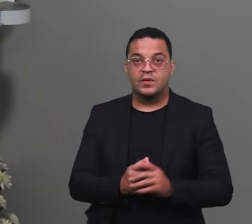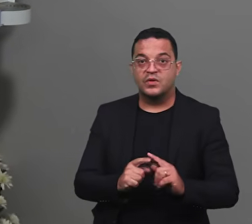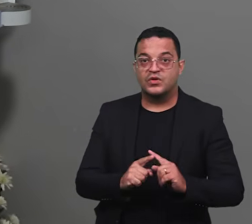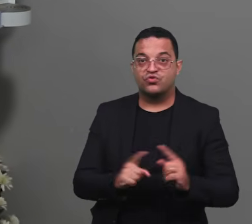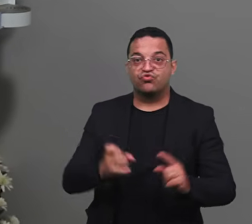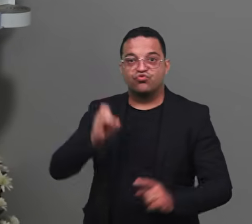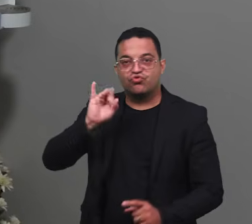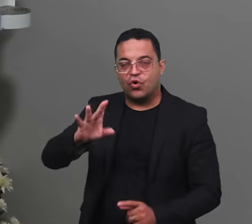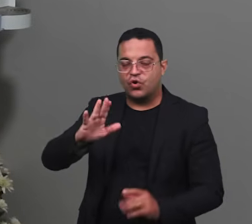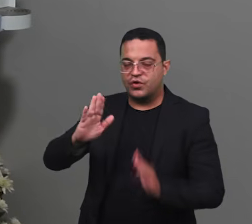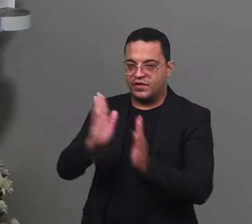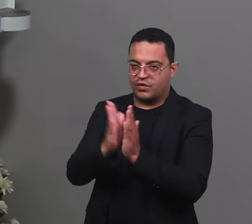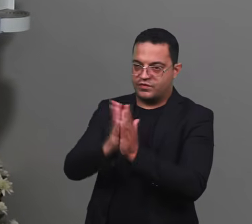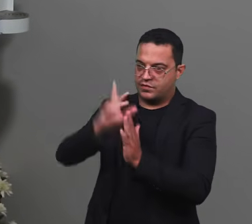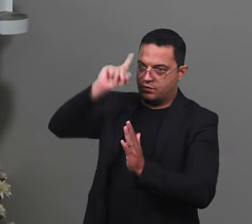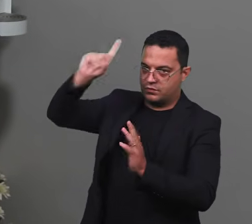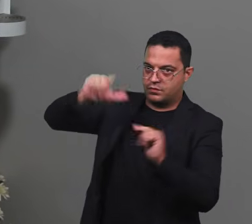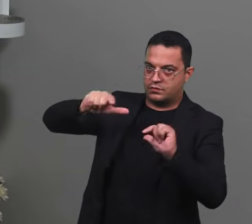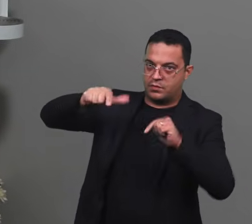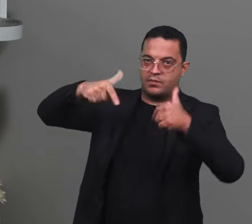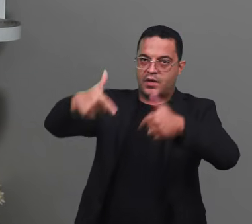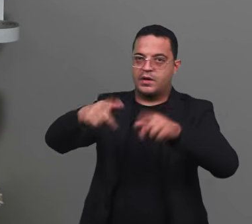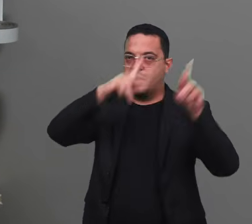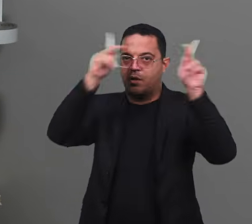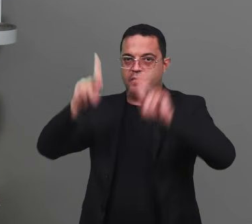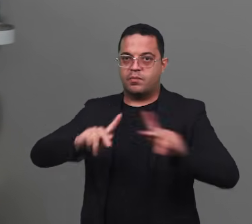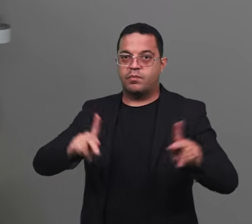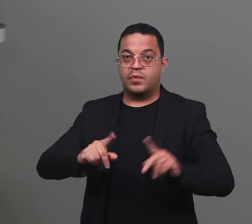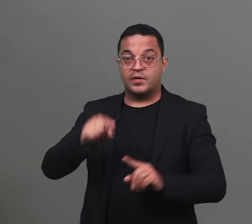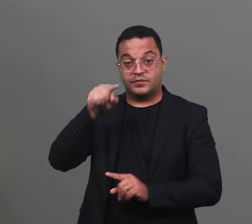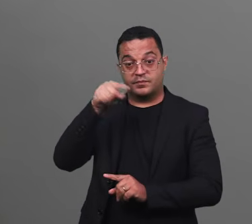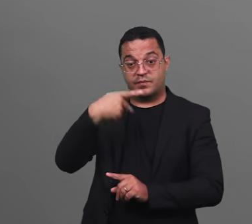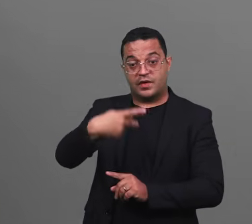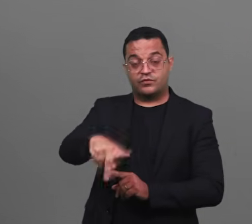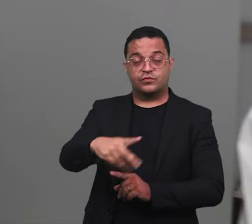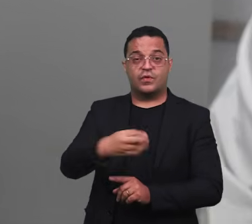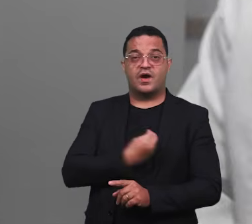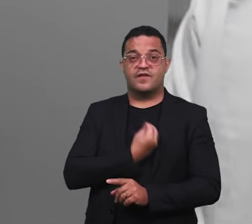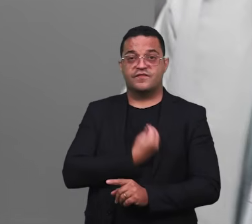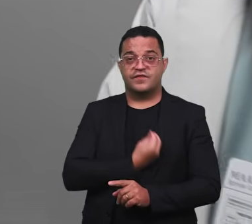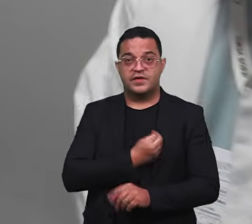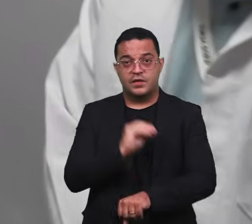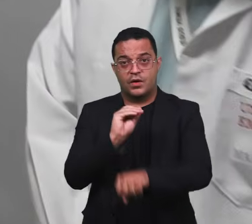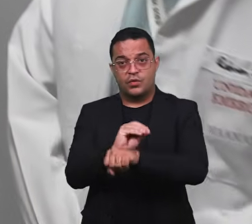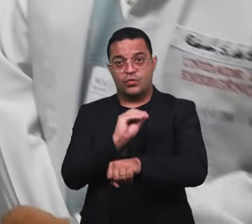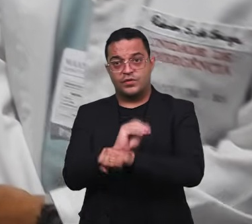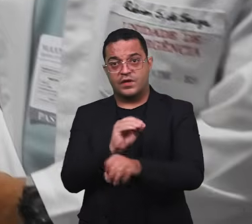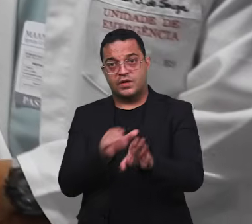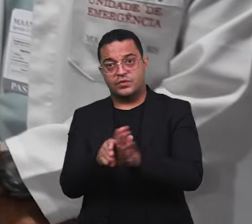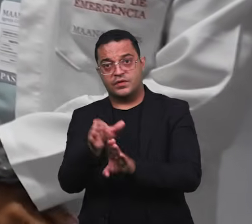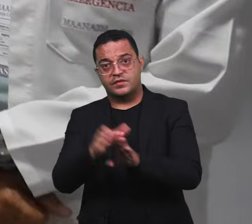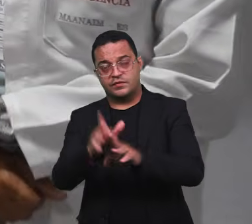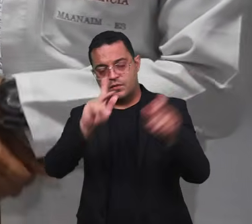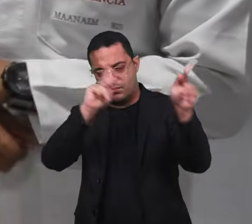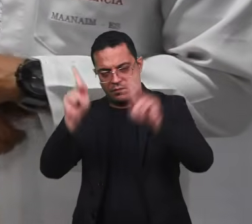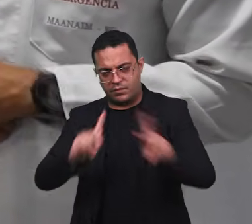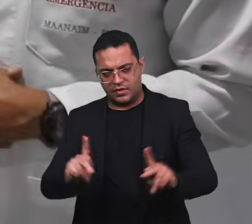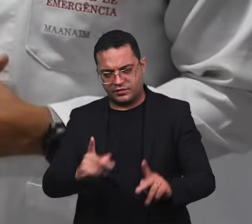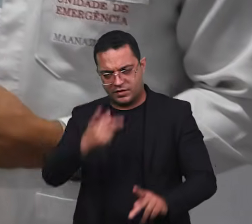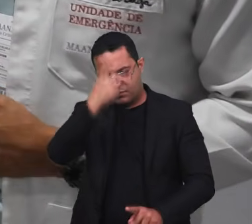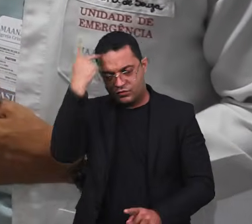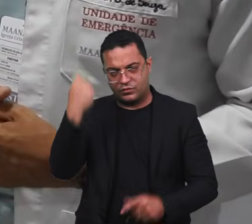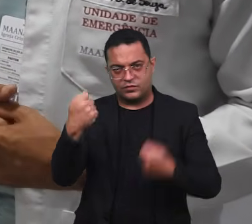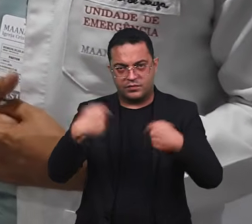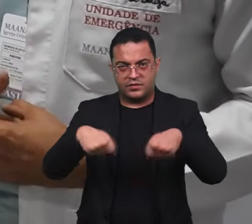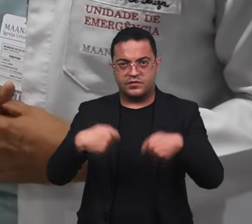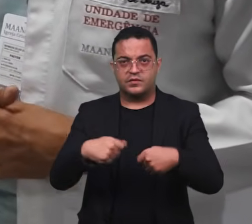na oração Deus opera até para trazer paz para o momento das preocupações, de alguns cuidados, para trazer a paz que o